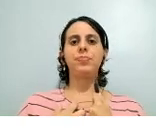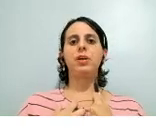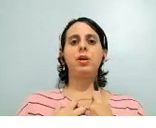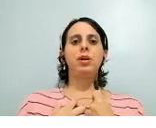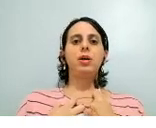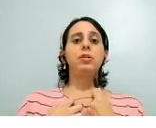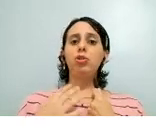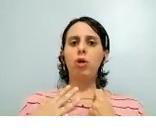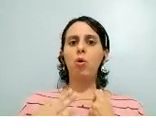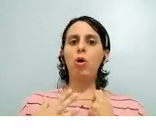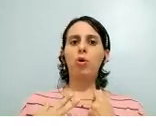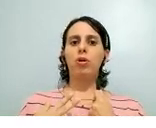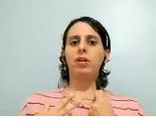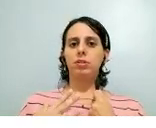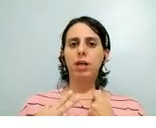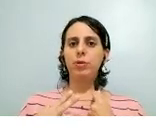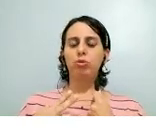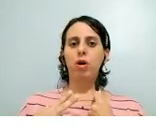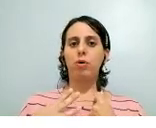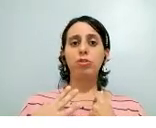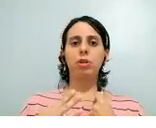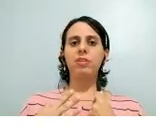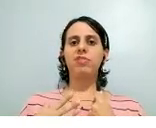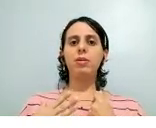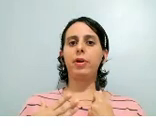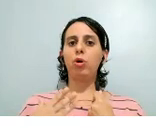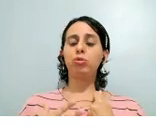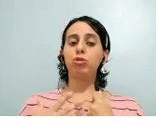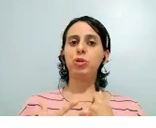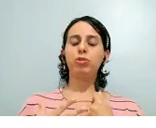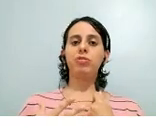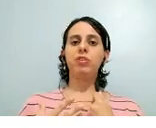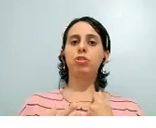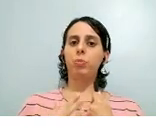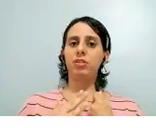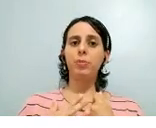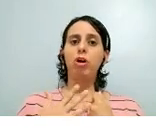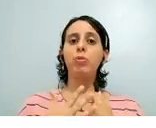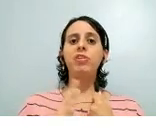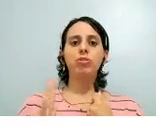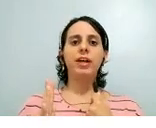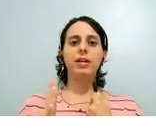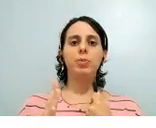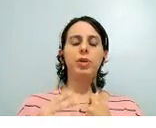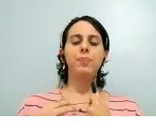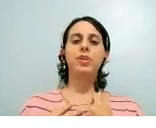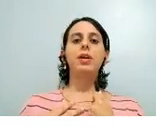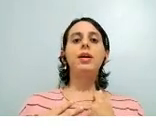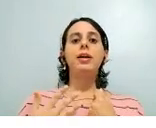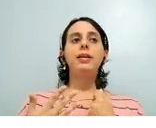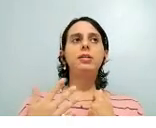doente. Não só o corona, tá, pessoal? Isso também vale para outros tipos de vírus, por exemplo, como o vírus da